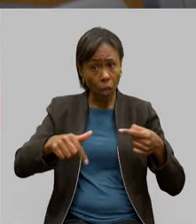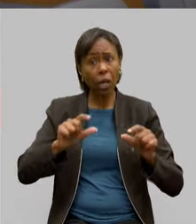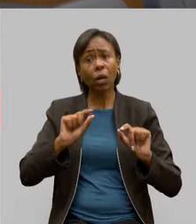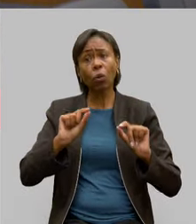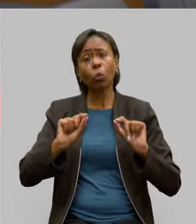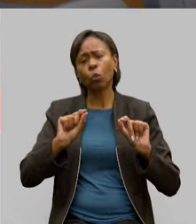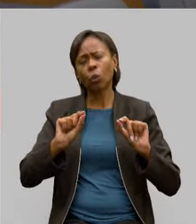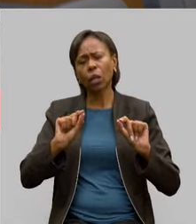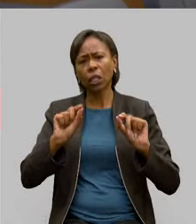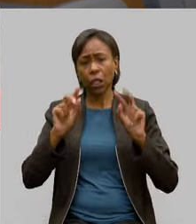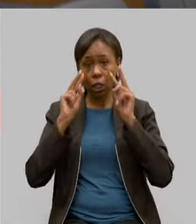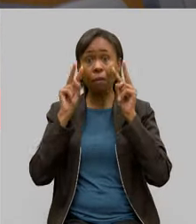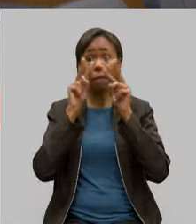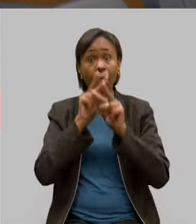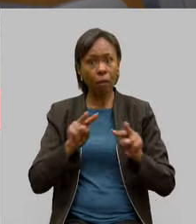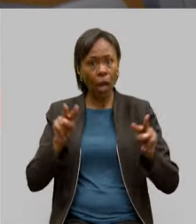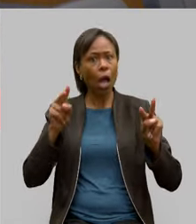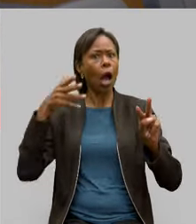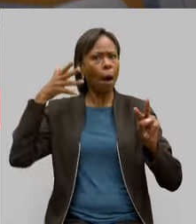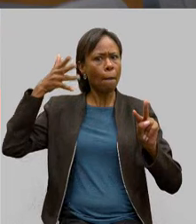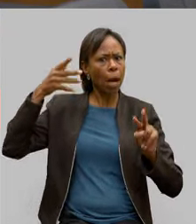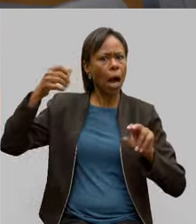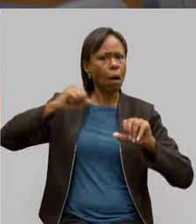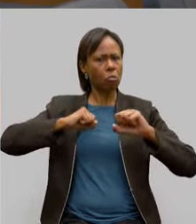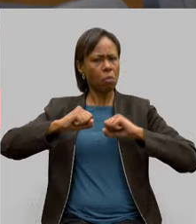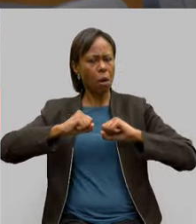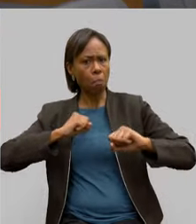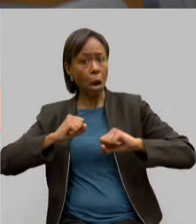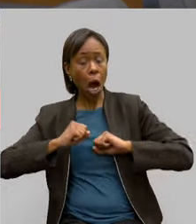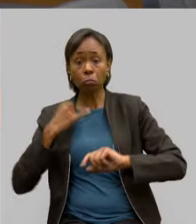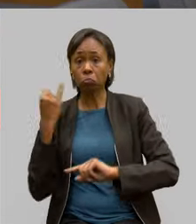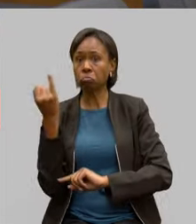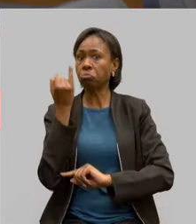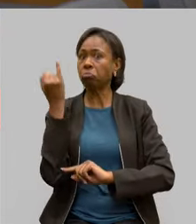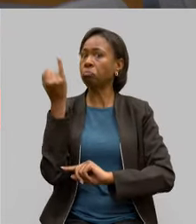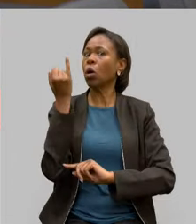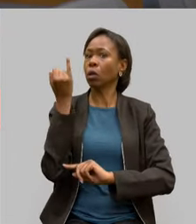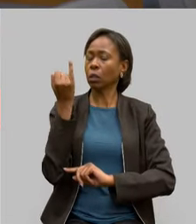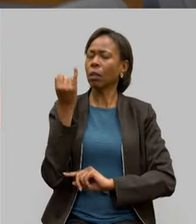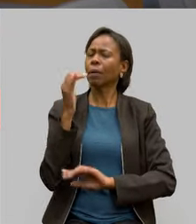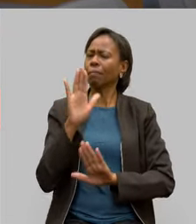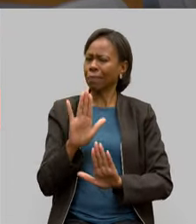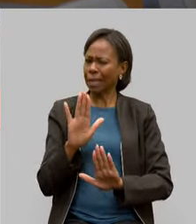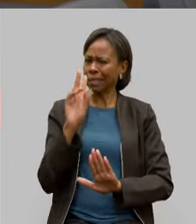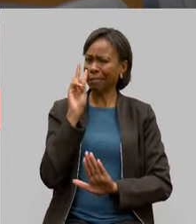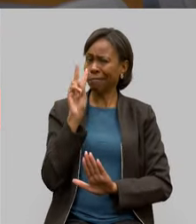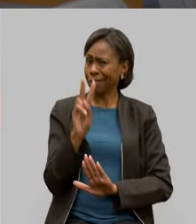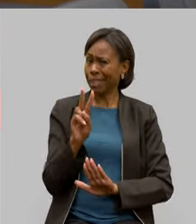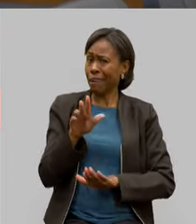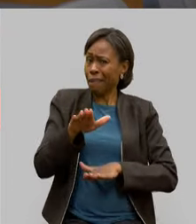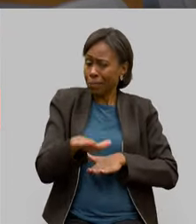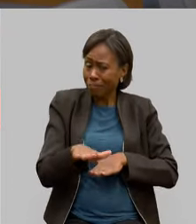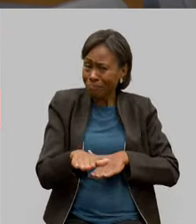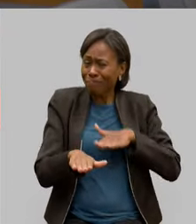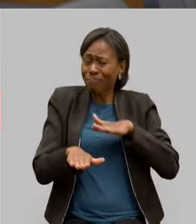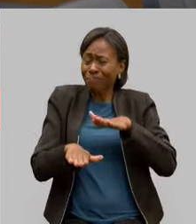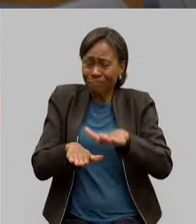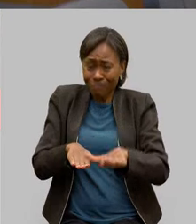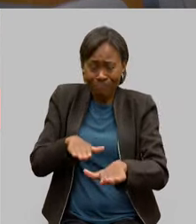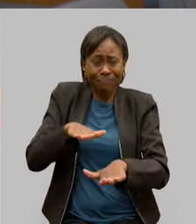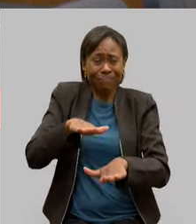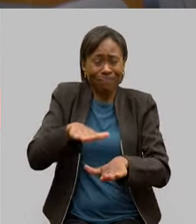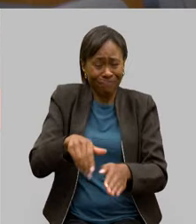assim através da riqueza do debate hoje que nós temos Passos muito sérios a serem dados em termos